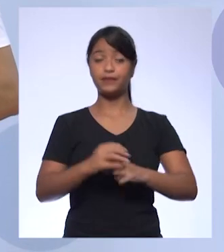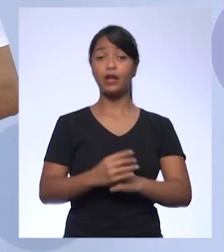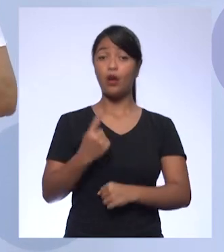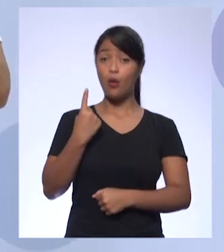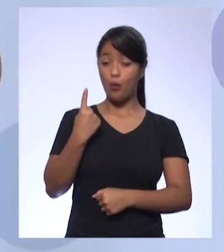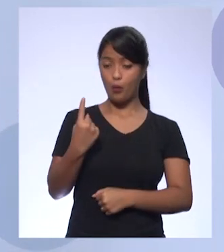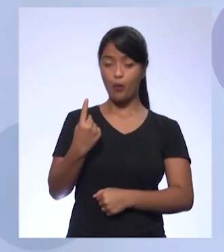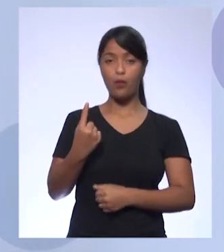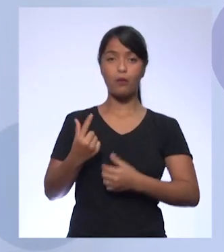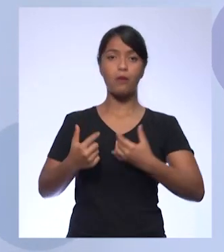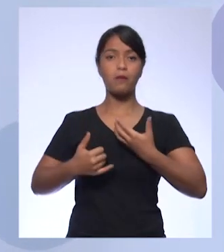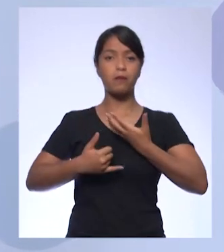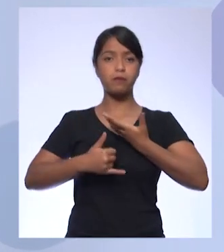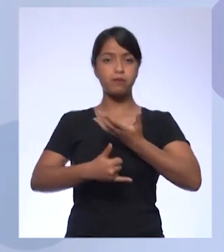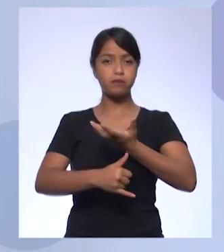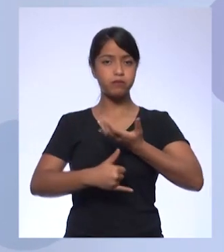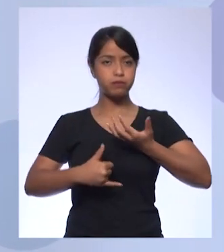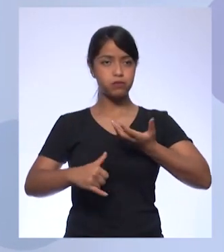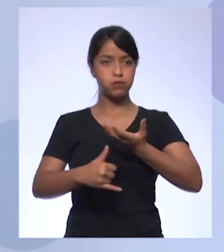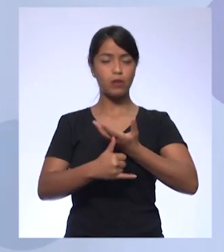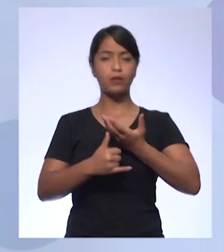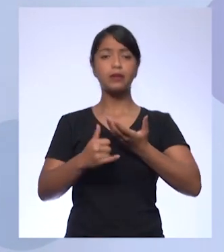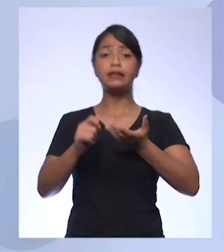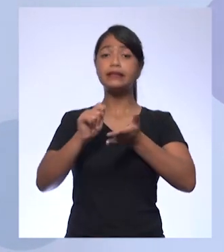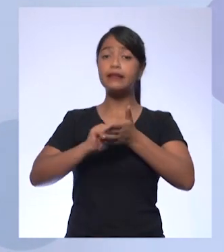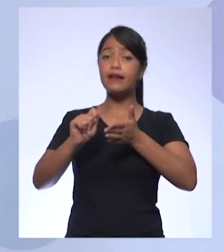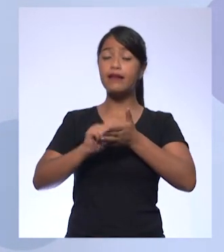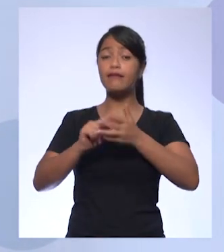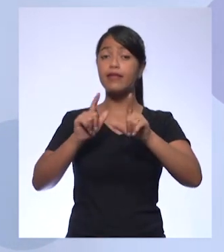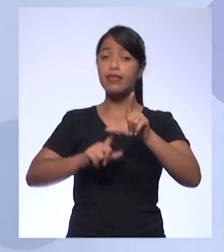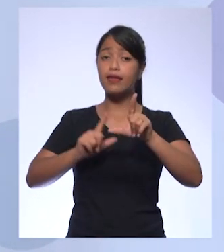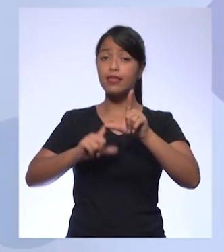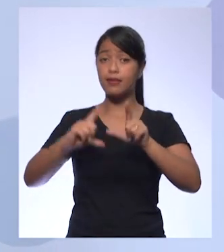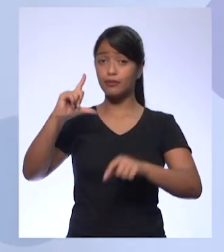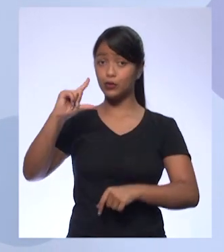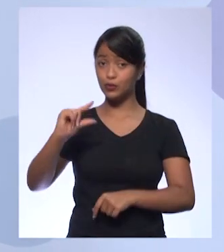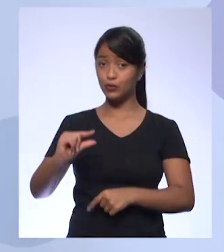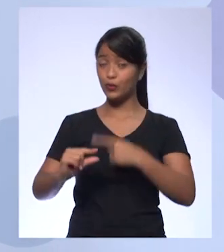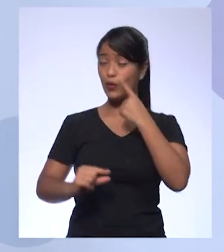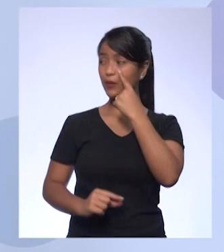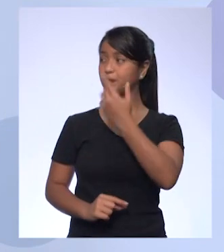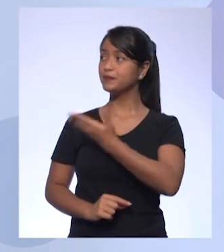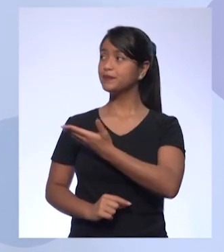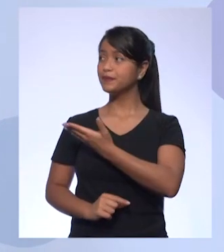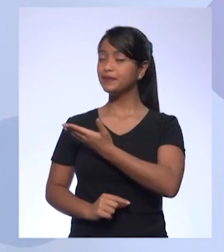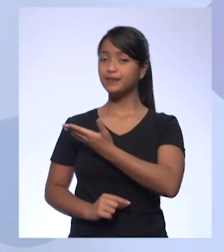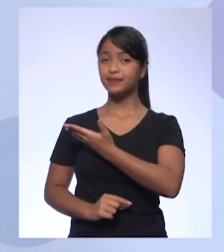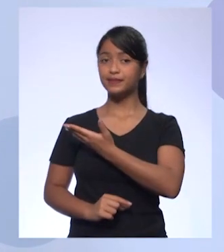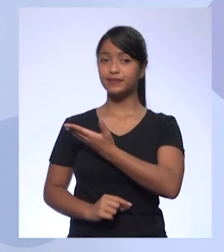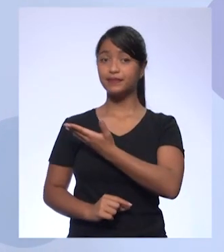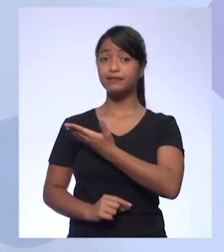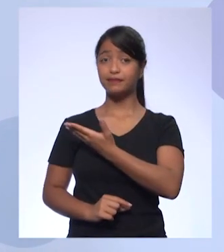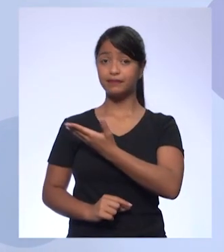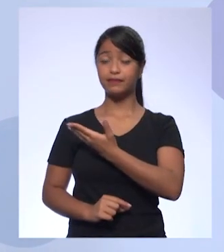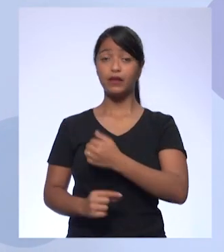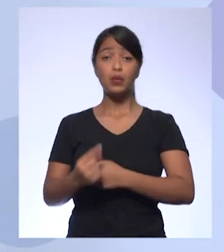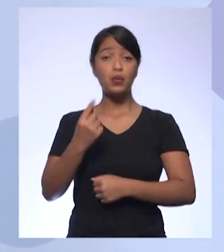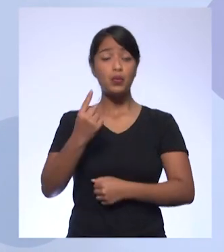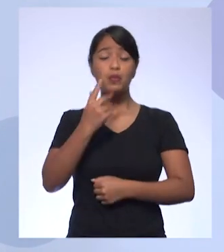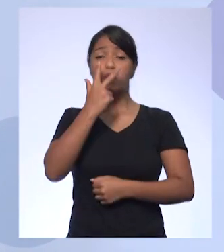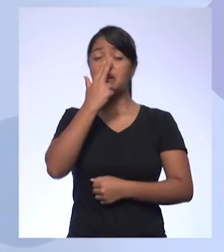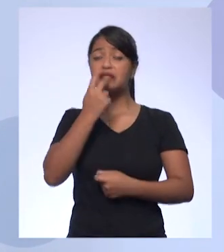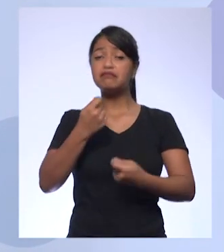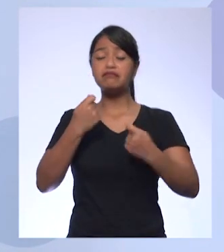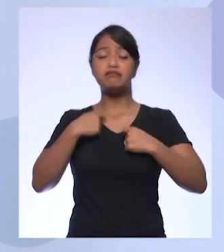caloria, a gente escreve com letra minúscula, tá bom? Ela praticamente não corresponde a energia nenhuma para o